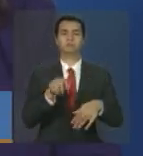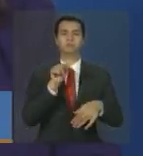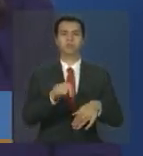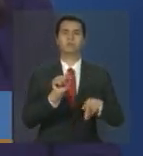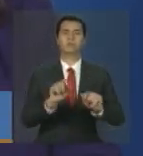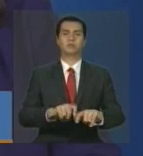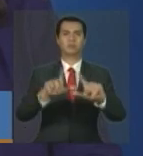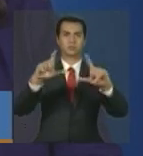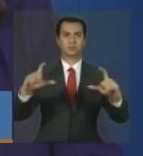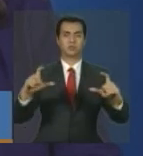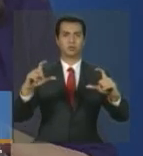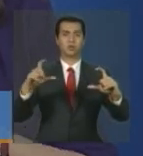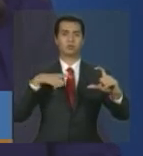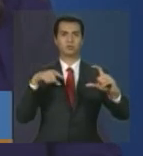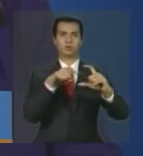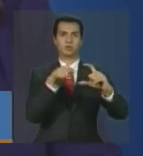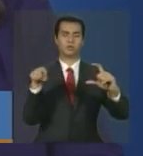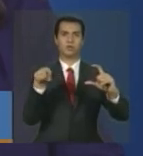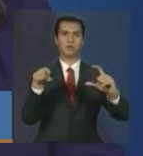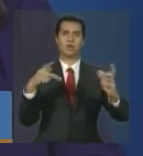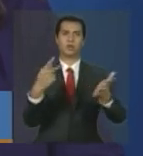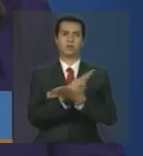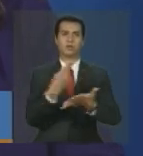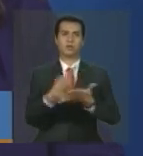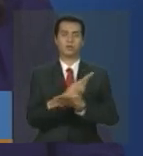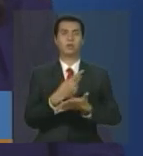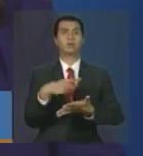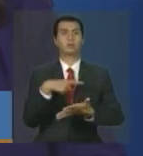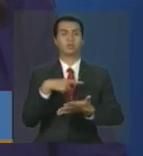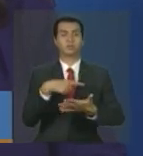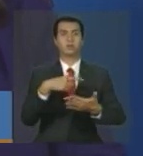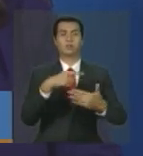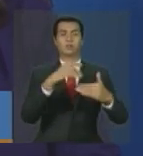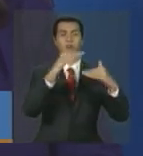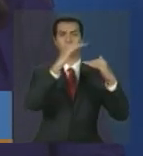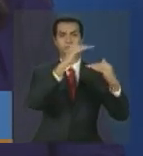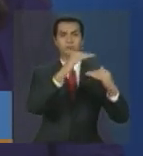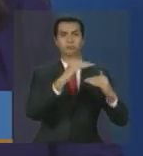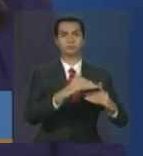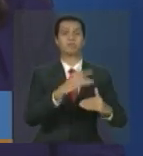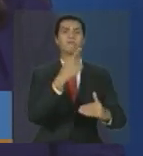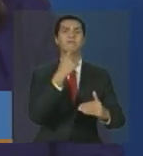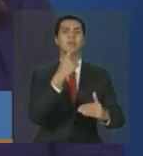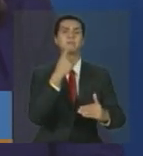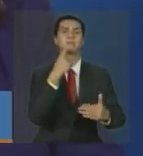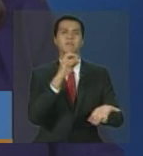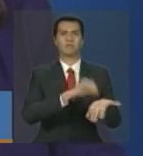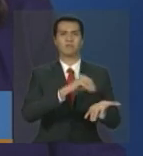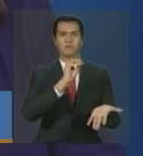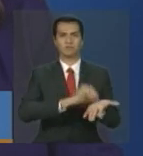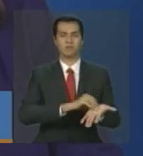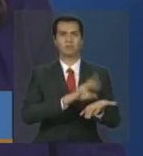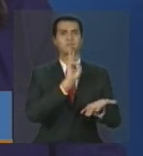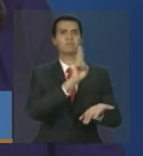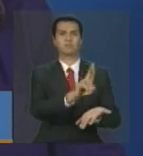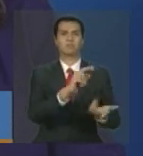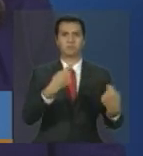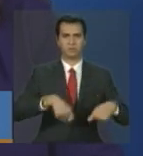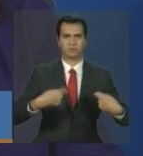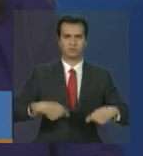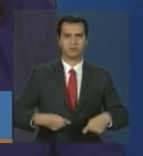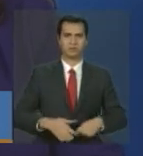telinha indicado os erros e fica em vermelho os blocos que Ainda faltam questões para serem